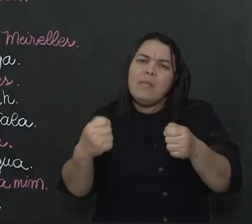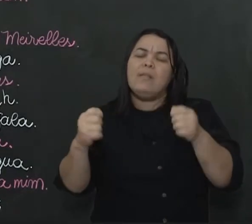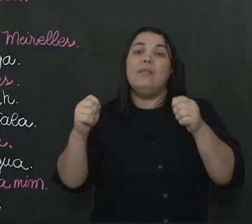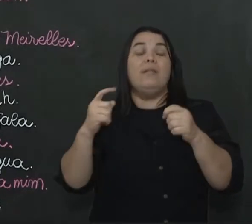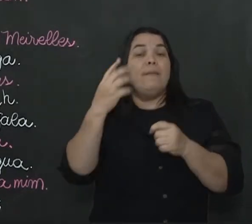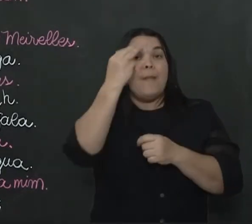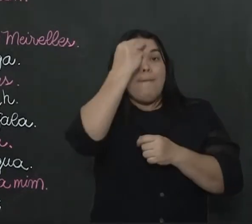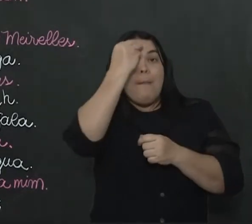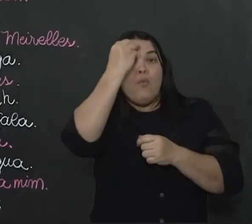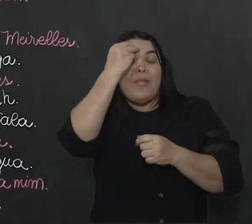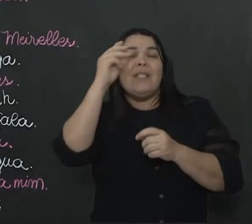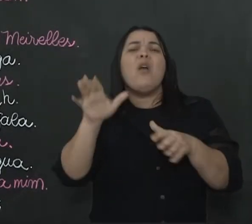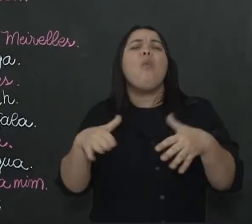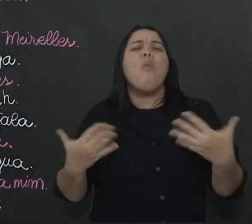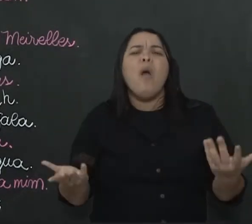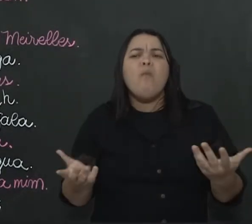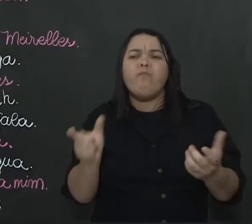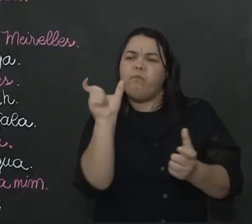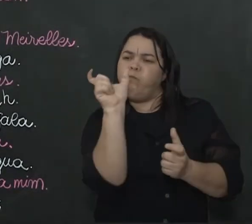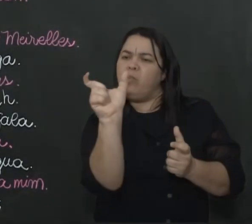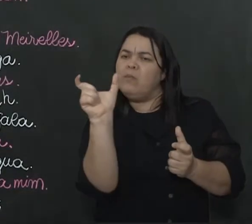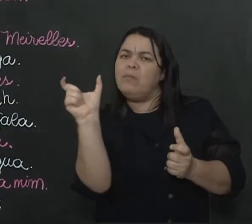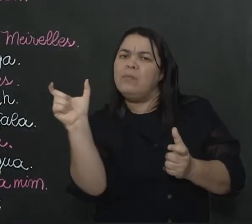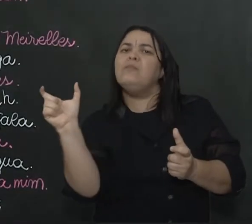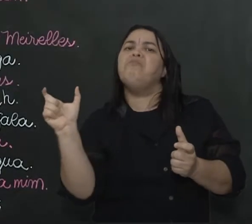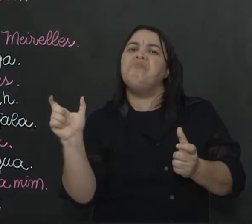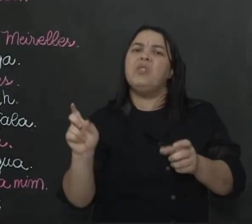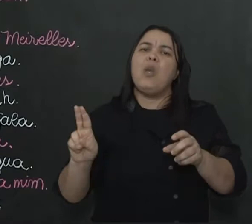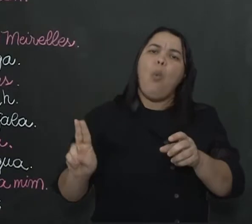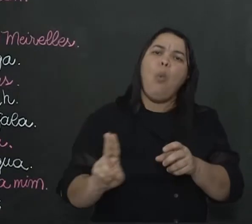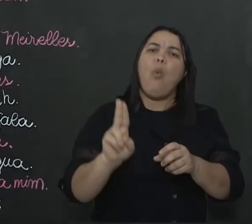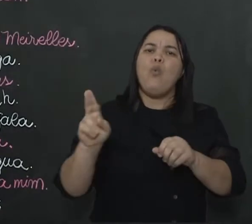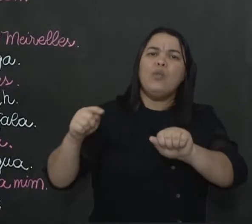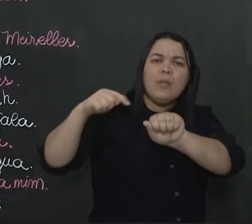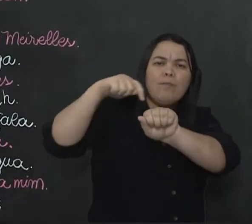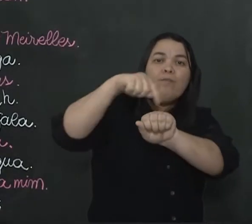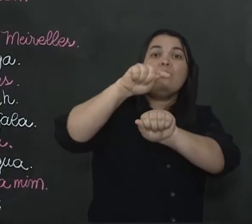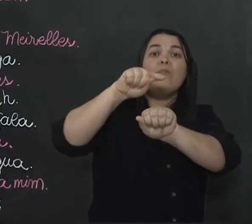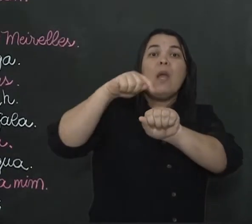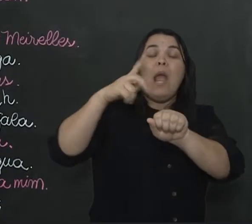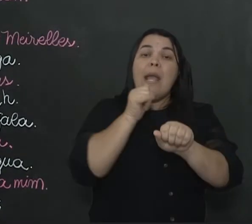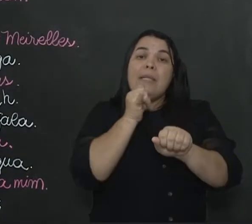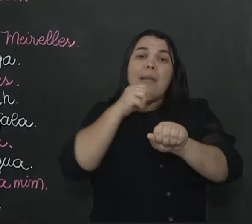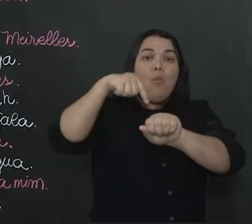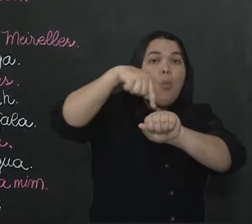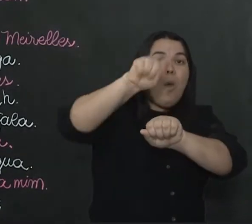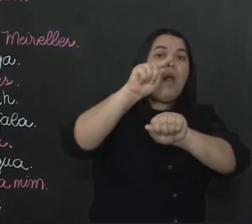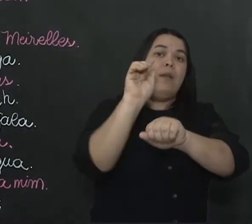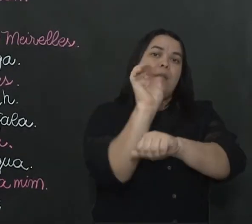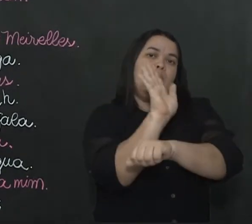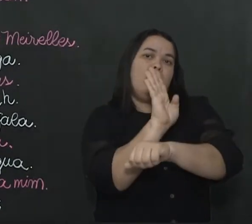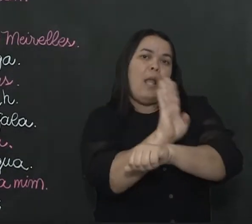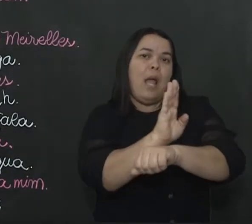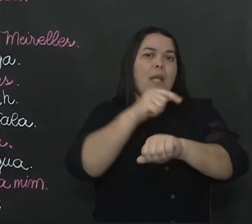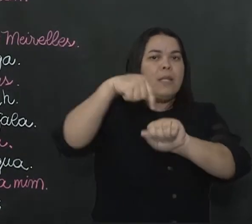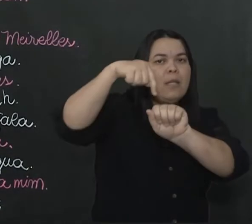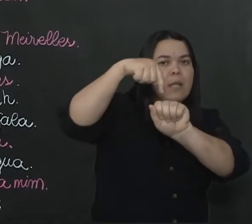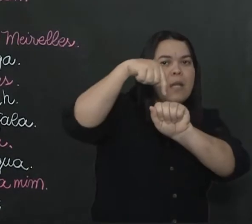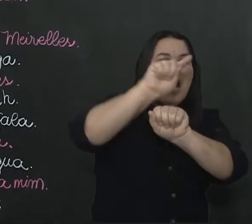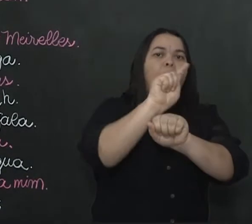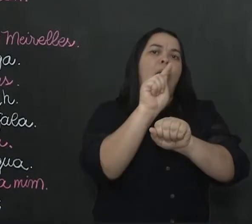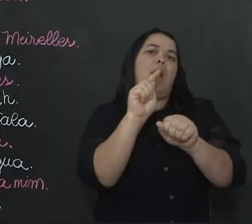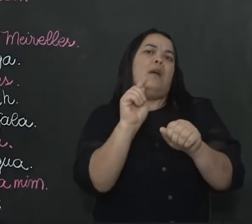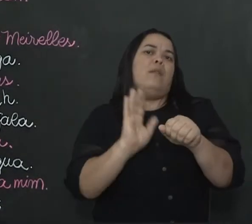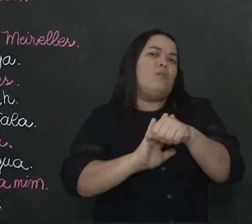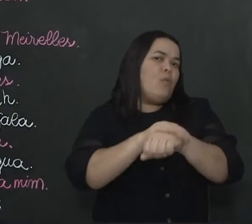memorizar que a escrita dessas expressões ocorre sempre com esse acento, que é o caso de à tarde, à noite, ok? Isso é importante memorizar. Nesse